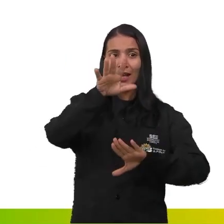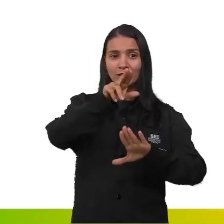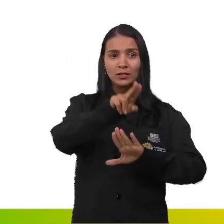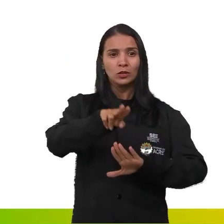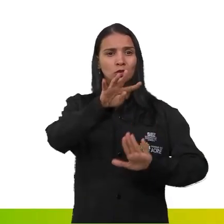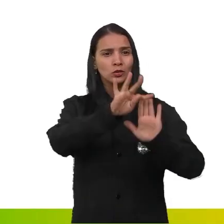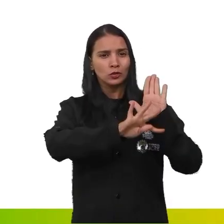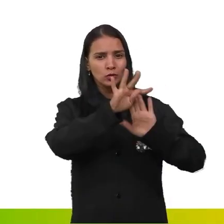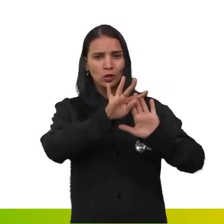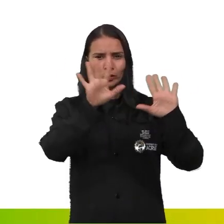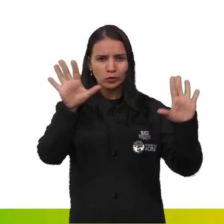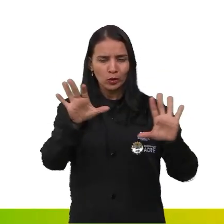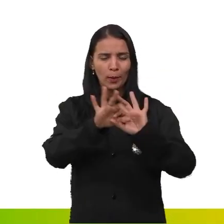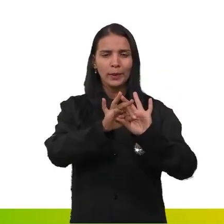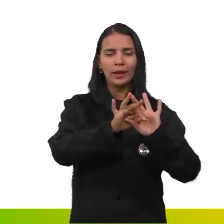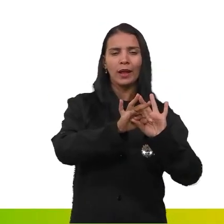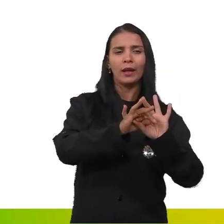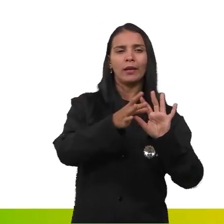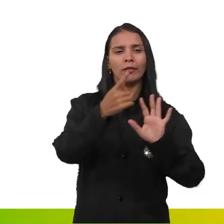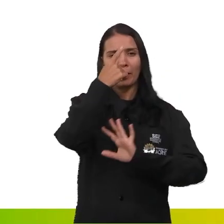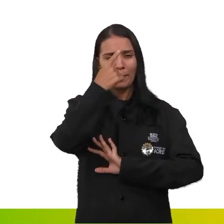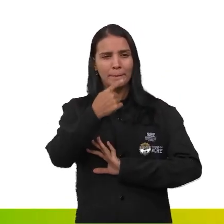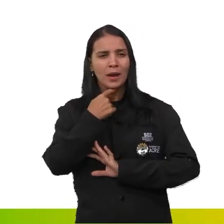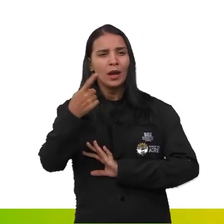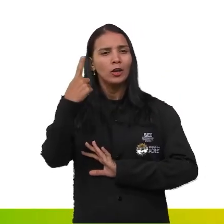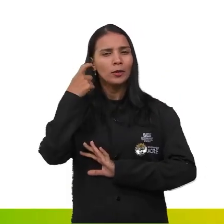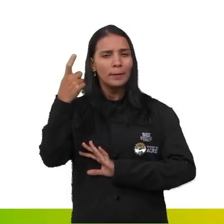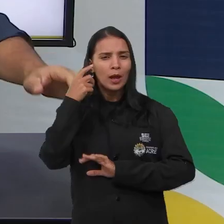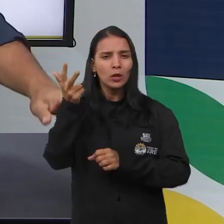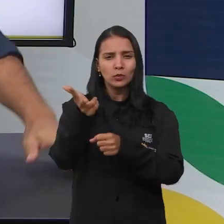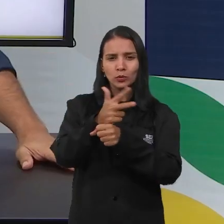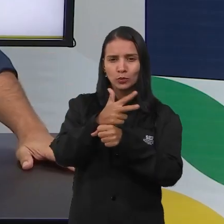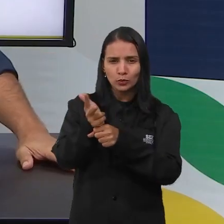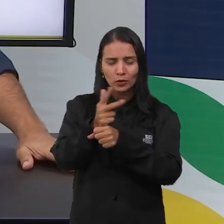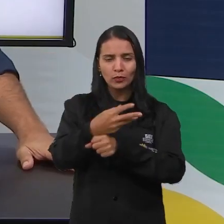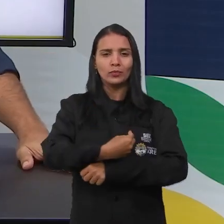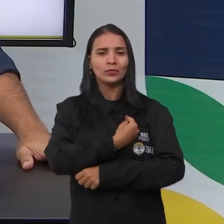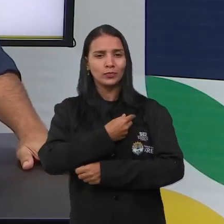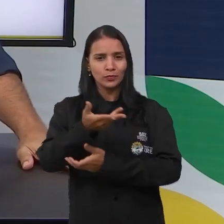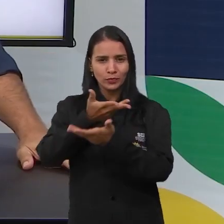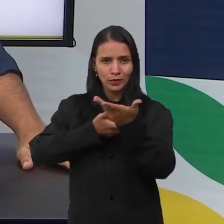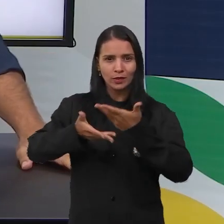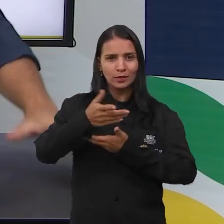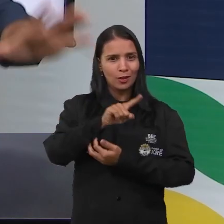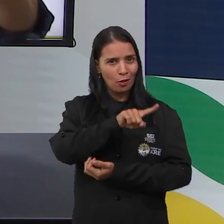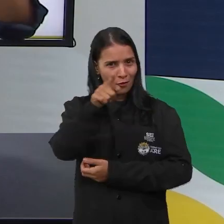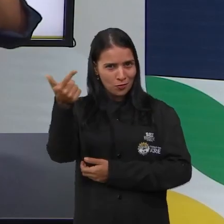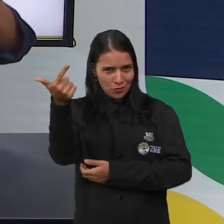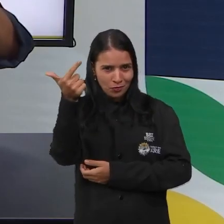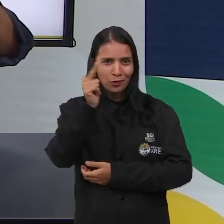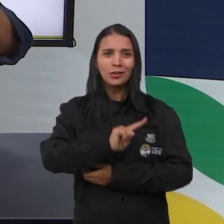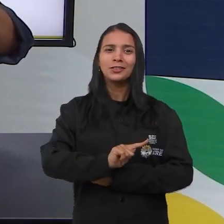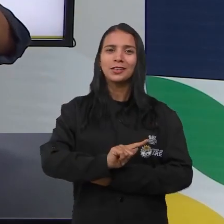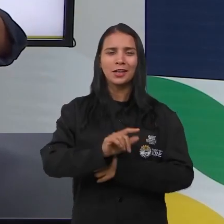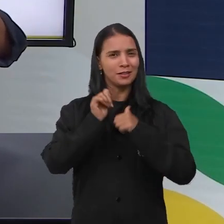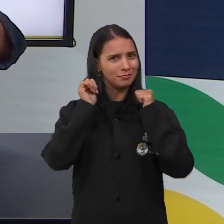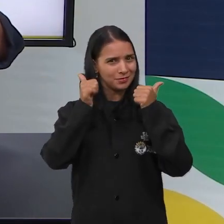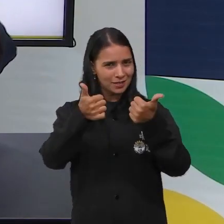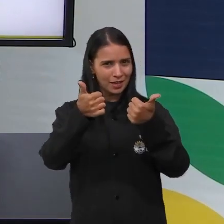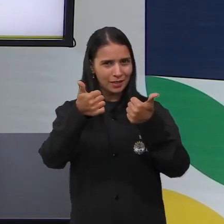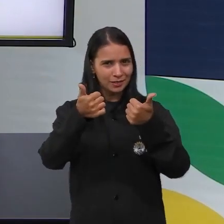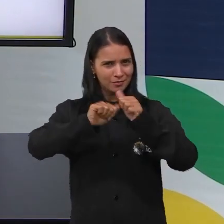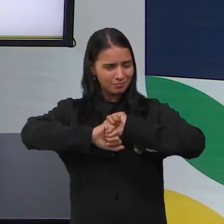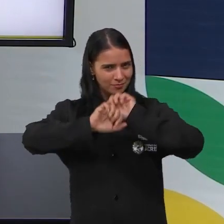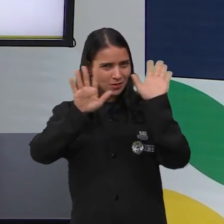uma narrativa multissemiótica, porque ela é ampla. Então, aqui você já deu o seu primeiro fatality. Tranquilo?